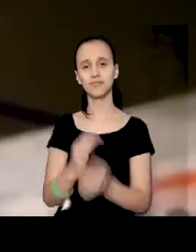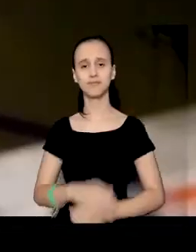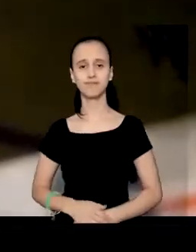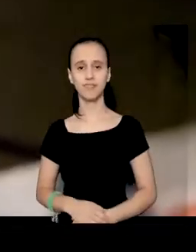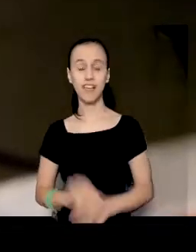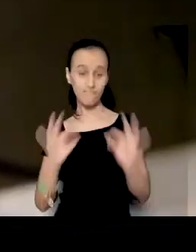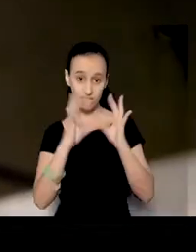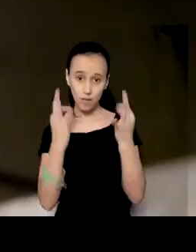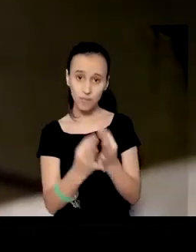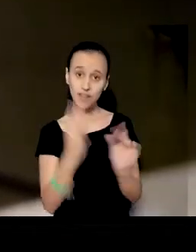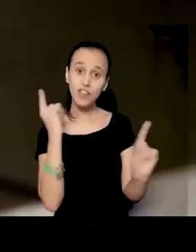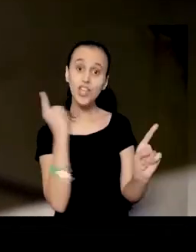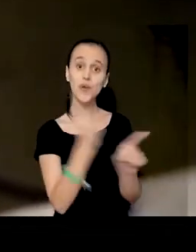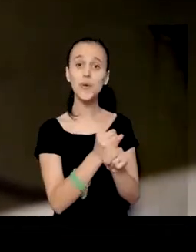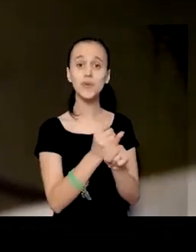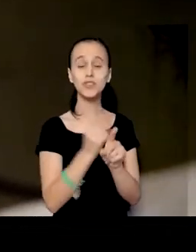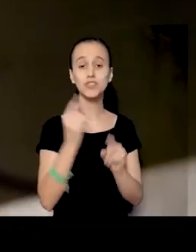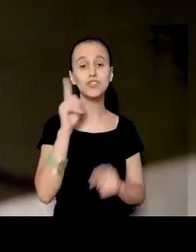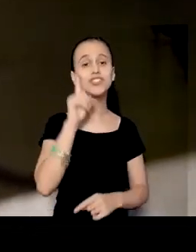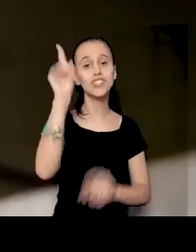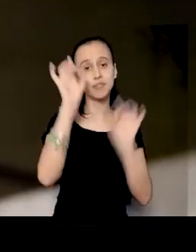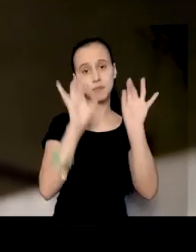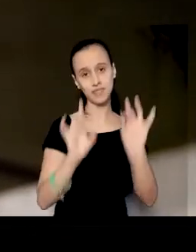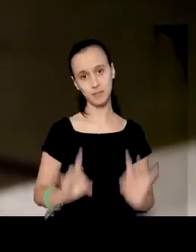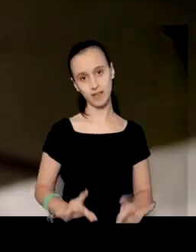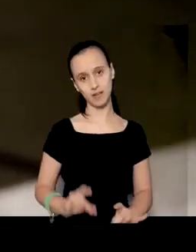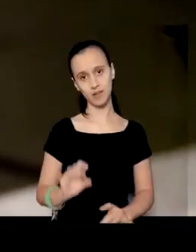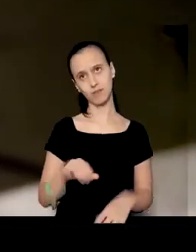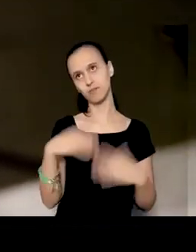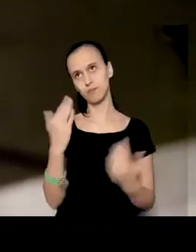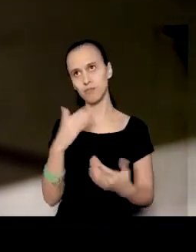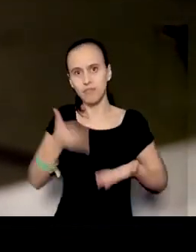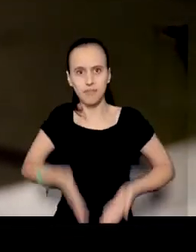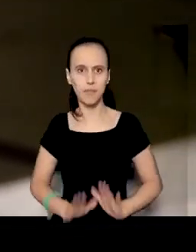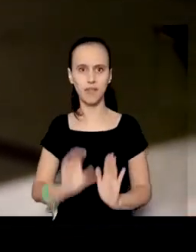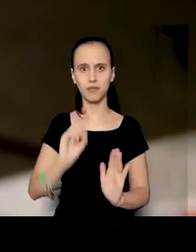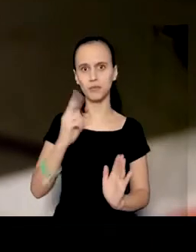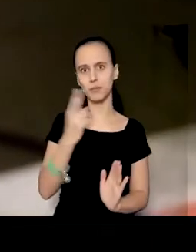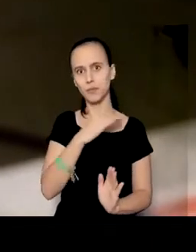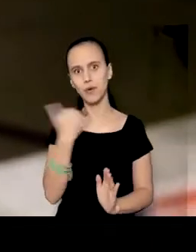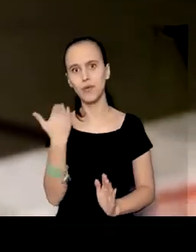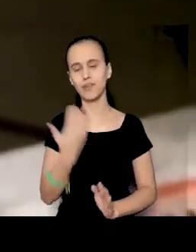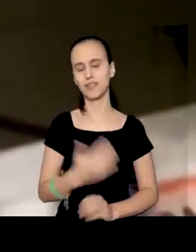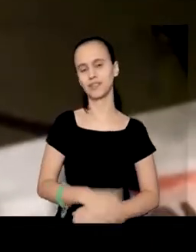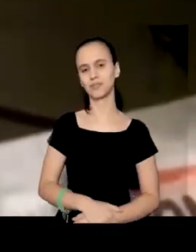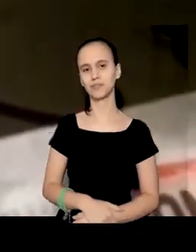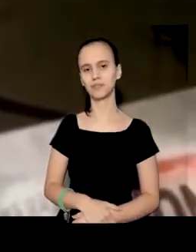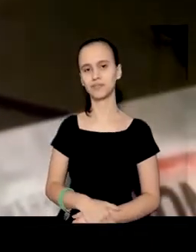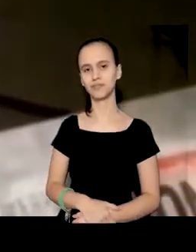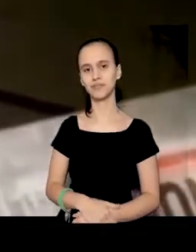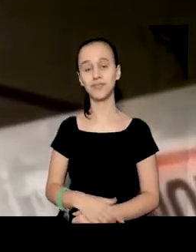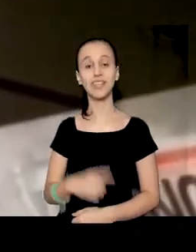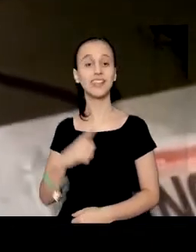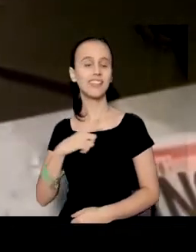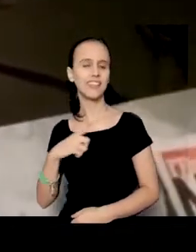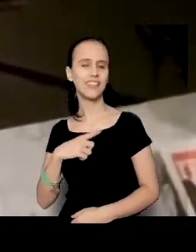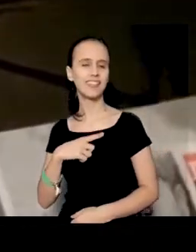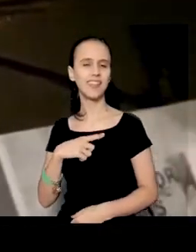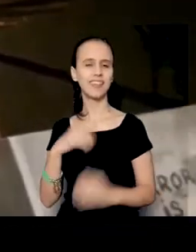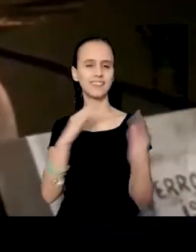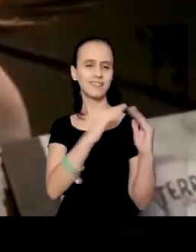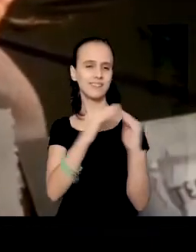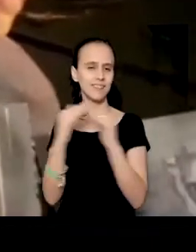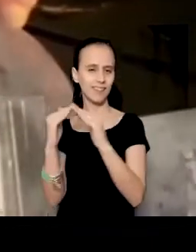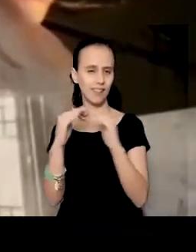datas comemorativas. O Natal, quando morre ou nasce alguém. São meus iguais? Sim. Sim. Todos moram também em cidades diferentes. Ah,